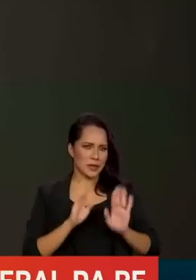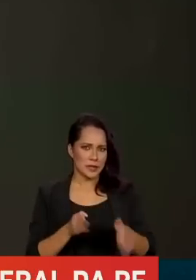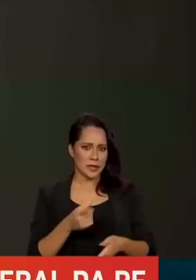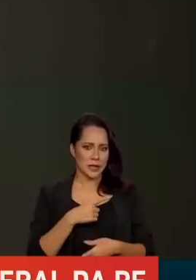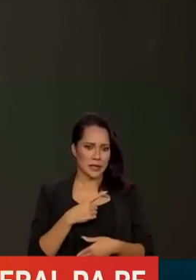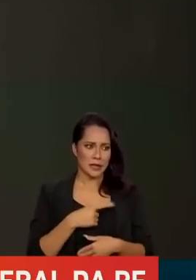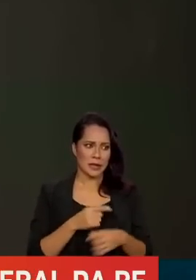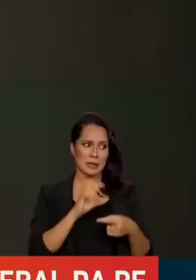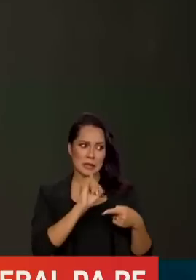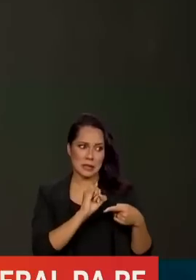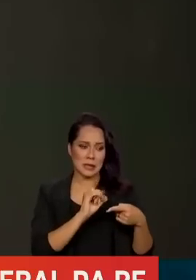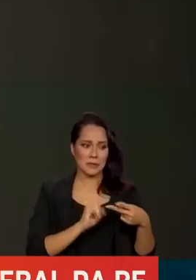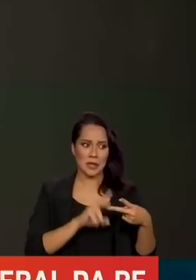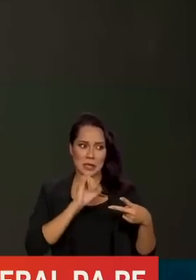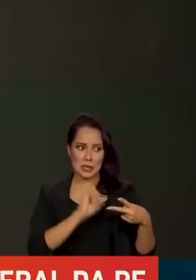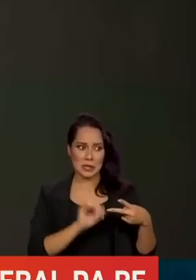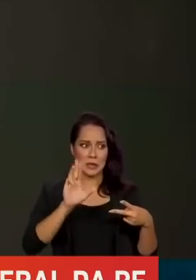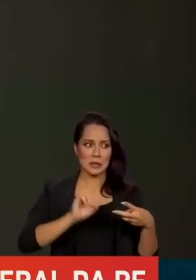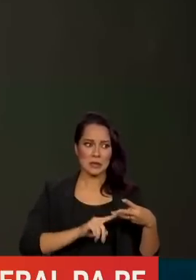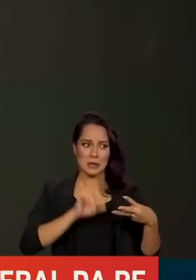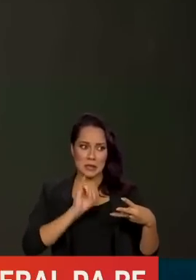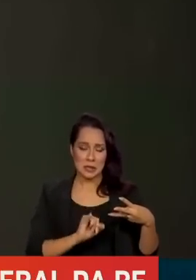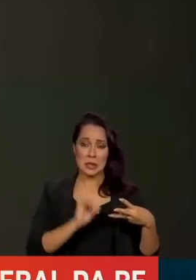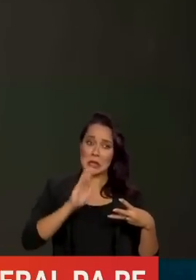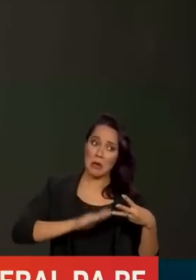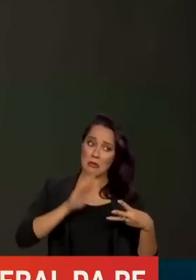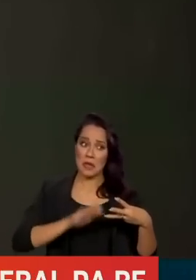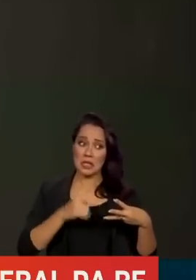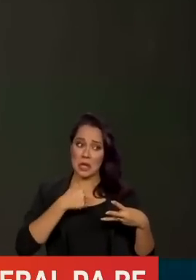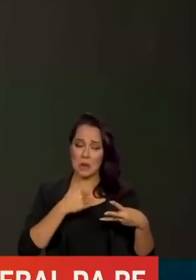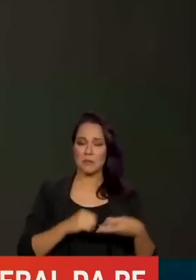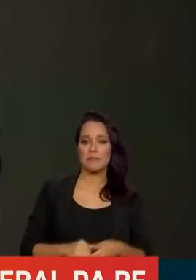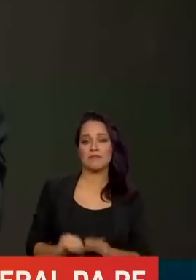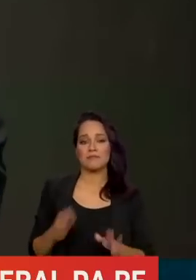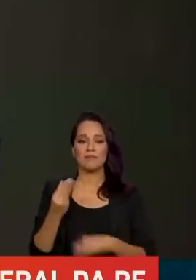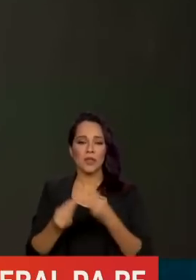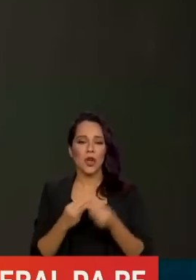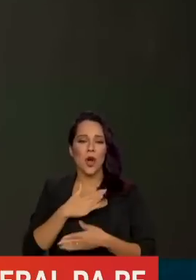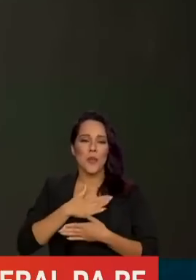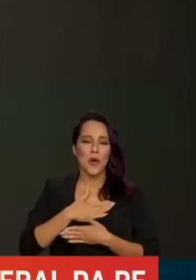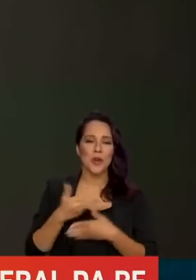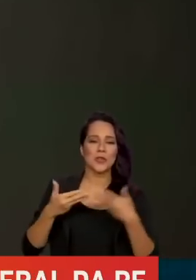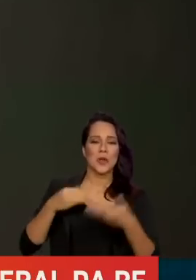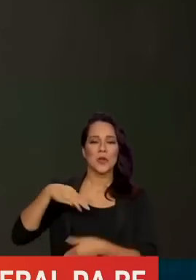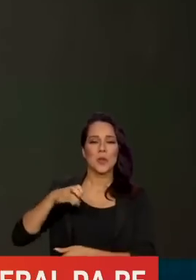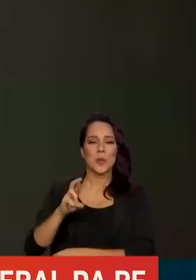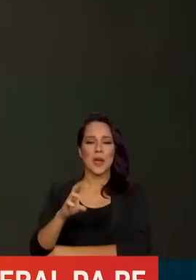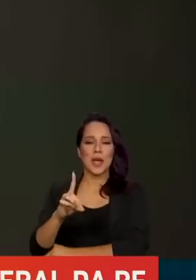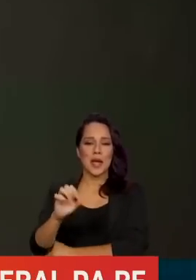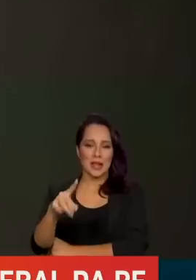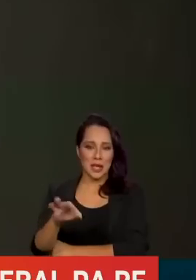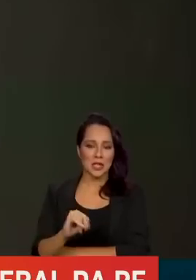três filhos se eu me eleger se Lula se eleger talvez seu seu povo Mas como eu gosto muito do Mercadante